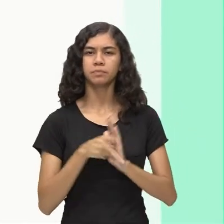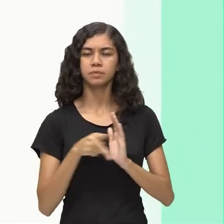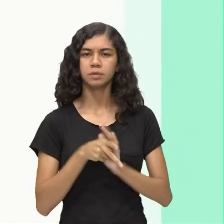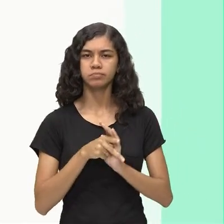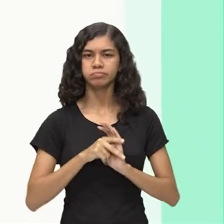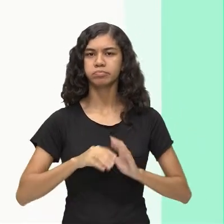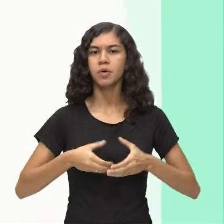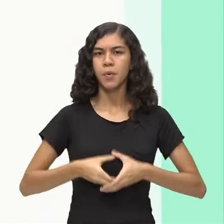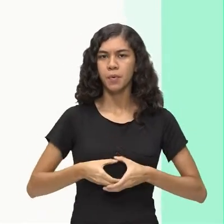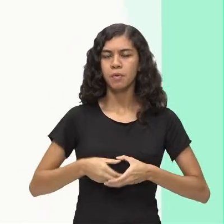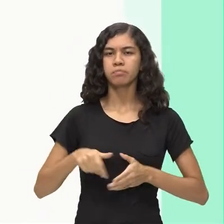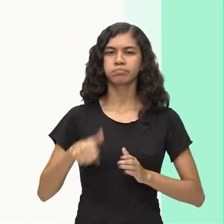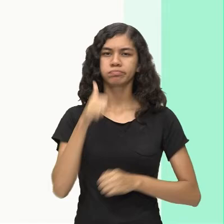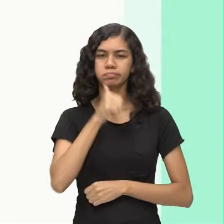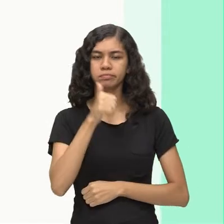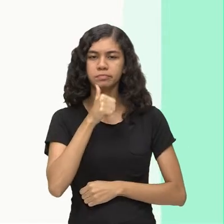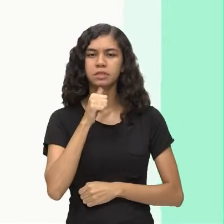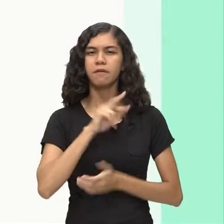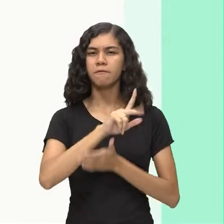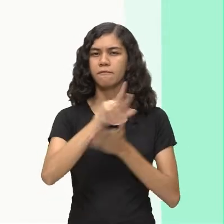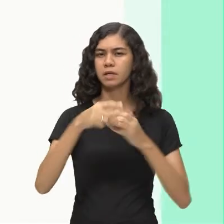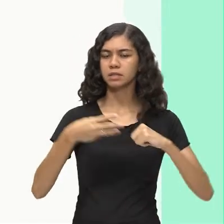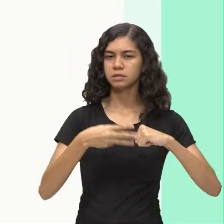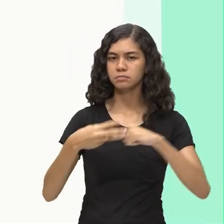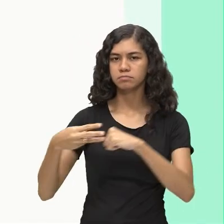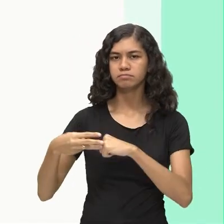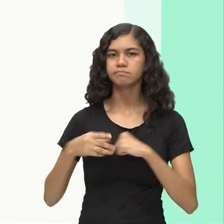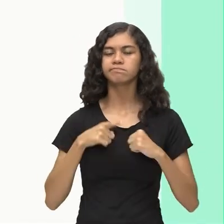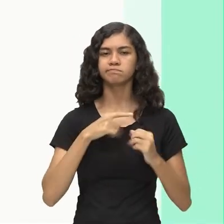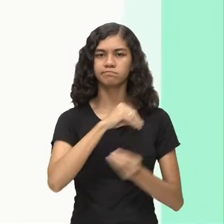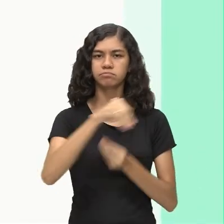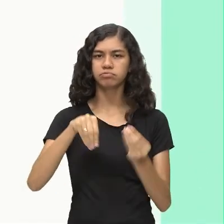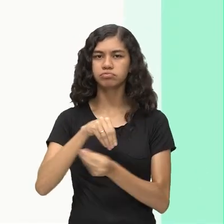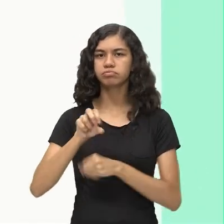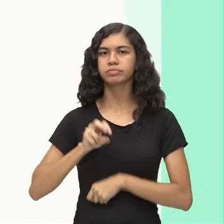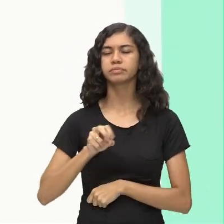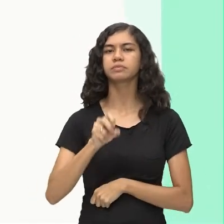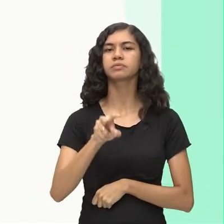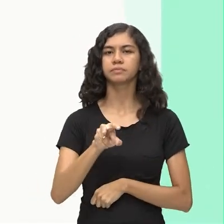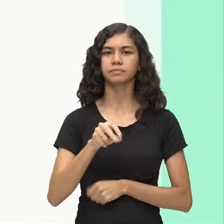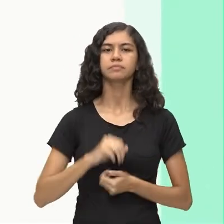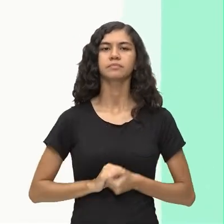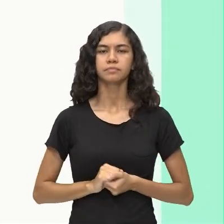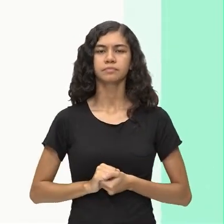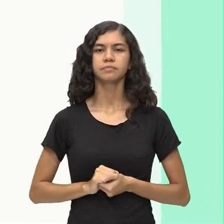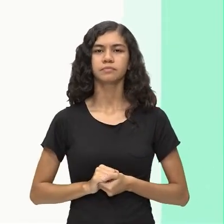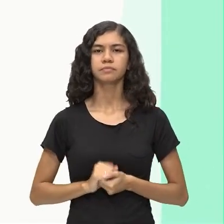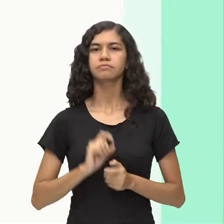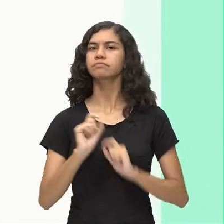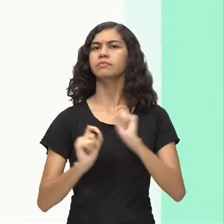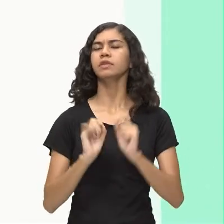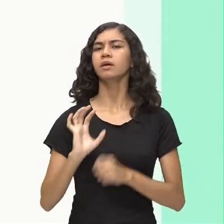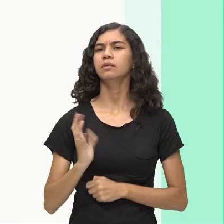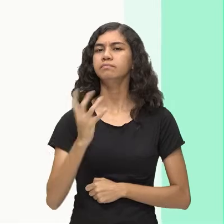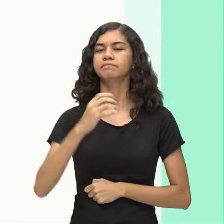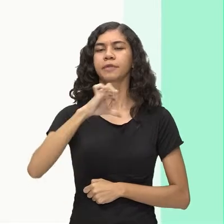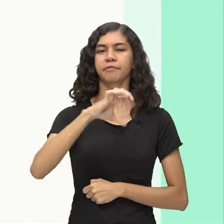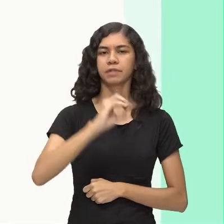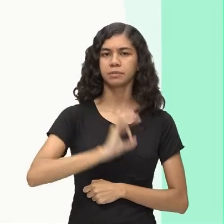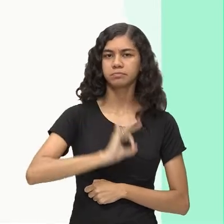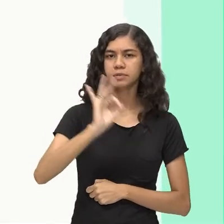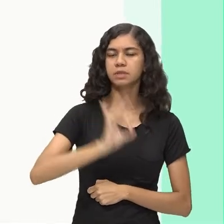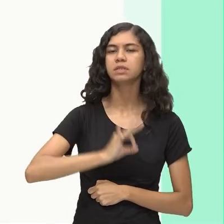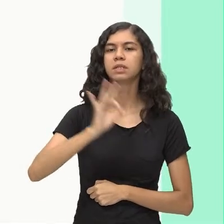pode observar várias células que estão infectadas. O que vai acontecer ali em 90% dos casos